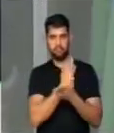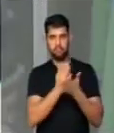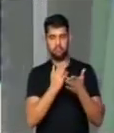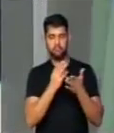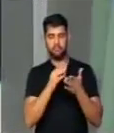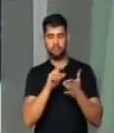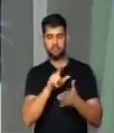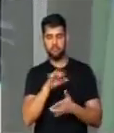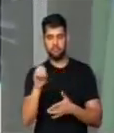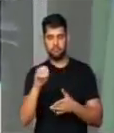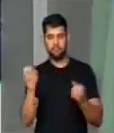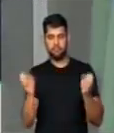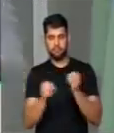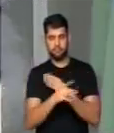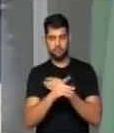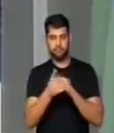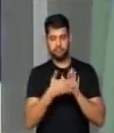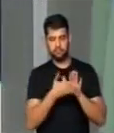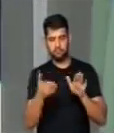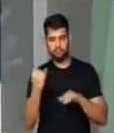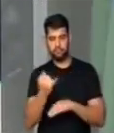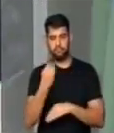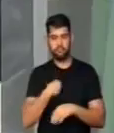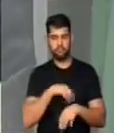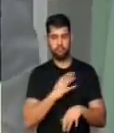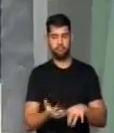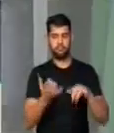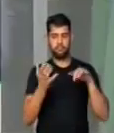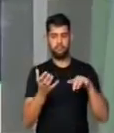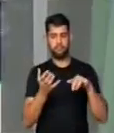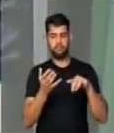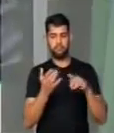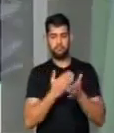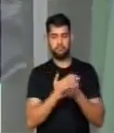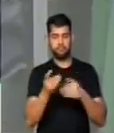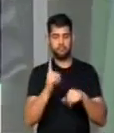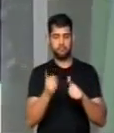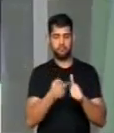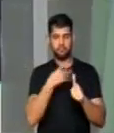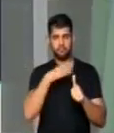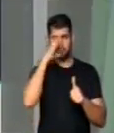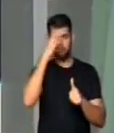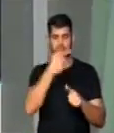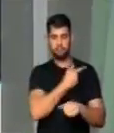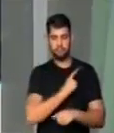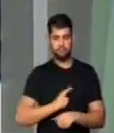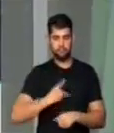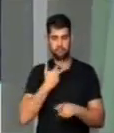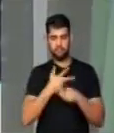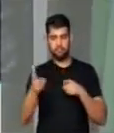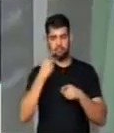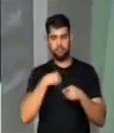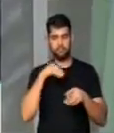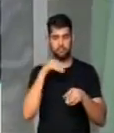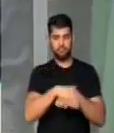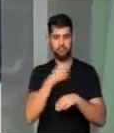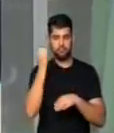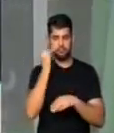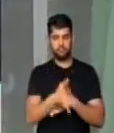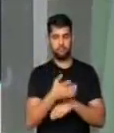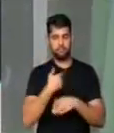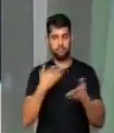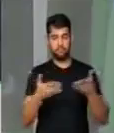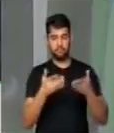LDO, encerrar essa fase importante do Congresso Nacional. Essa foi uma prioridade do governo. Vamos vencer essa etapa na noite de hoje